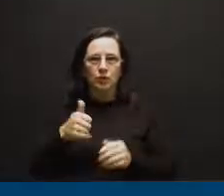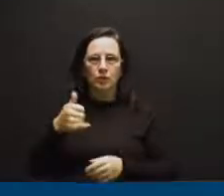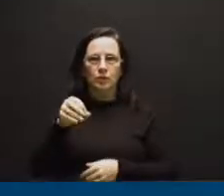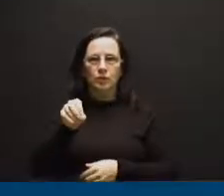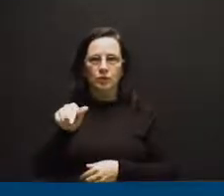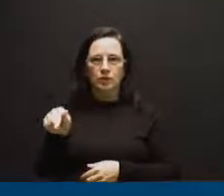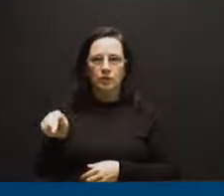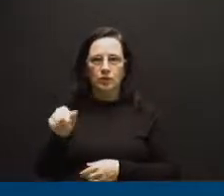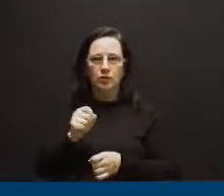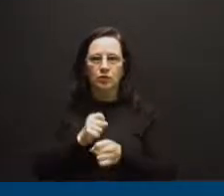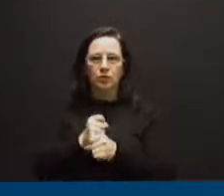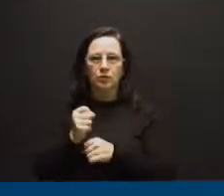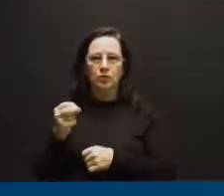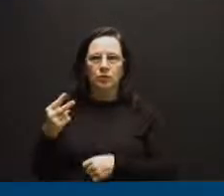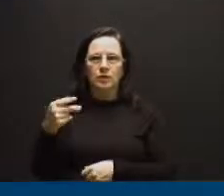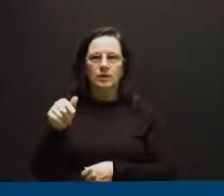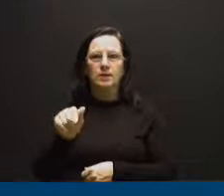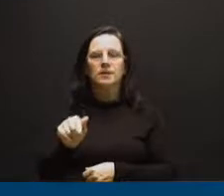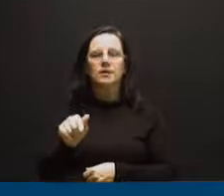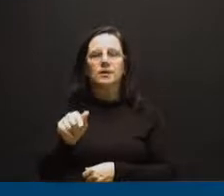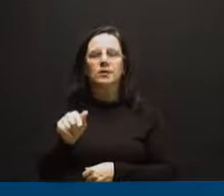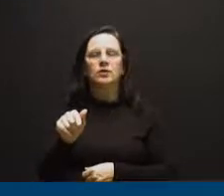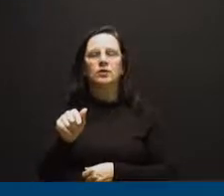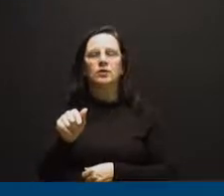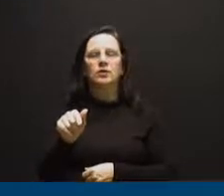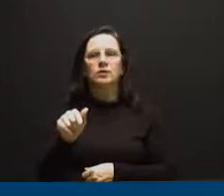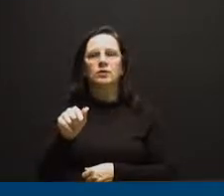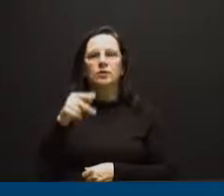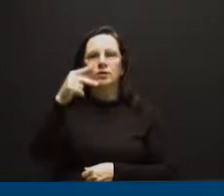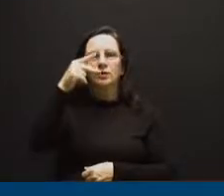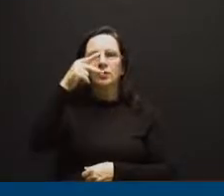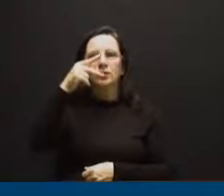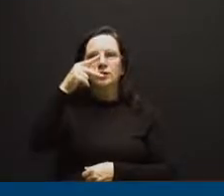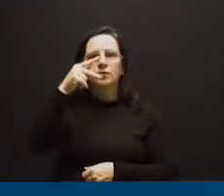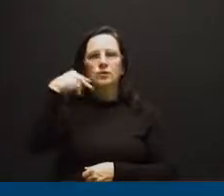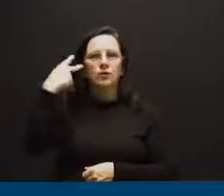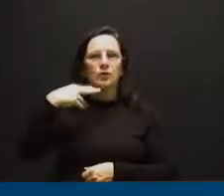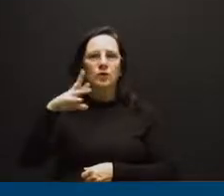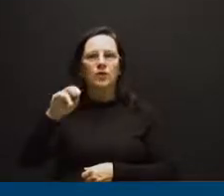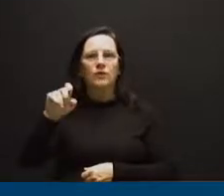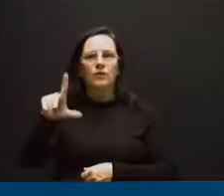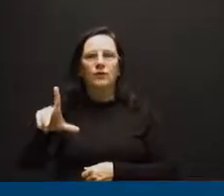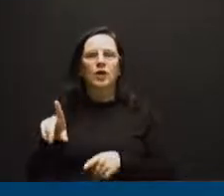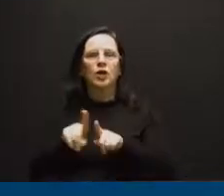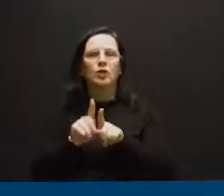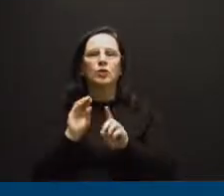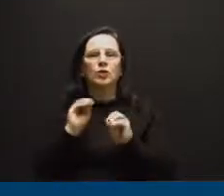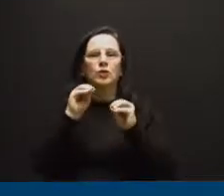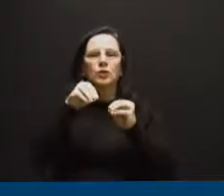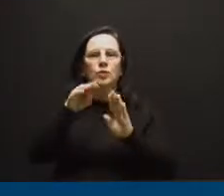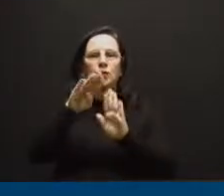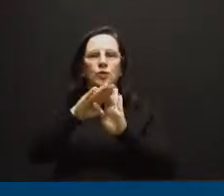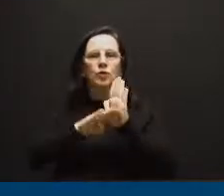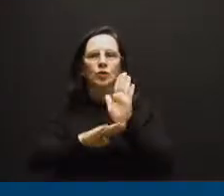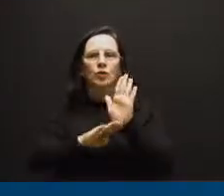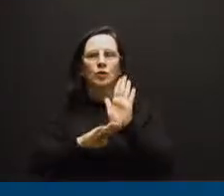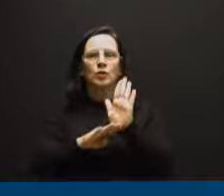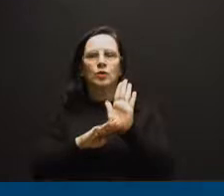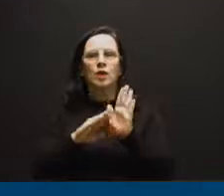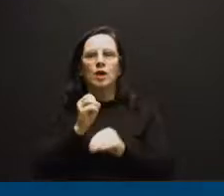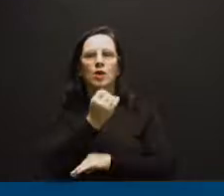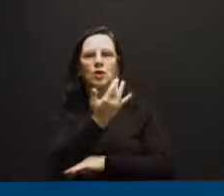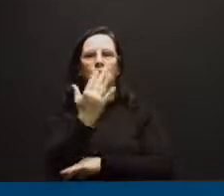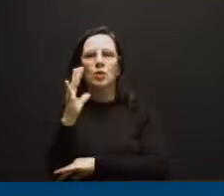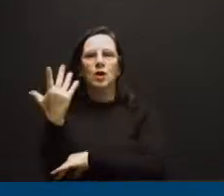mas a 2017 de autoria do vereador rafael de souza vila que institui o programa municipal de arborização